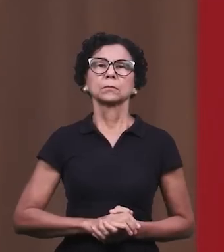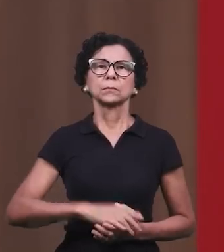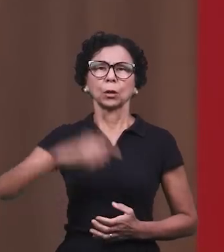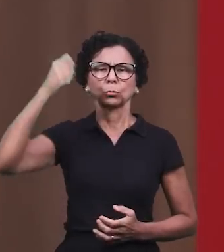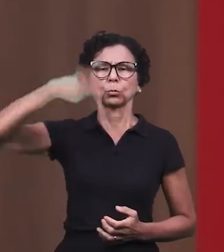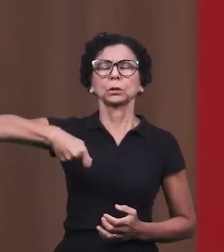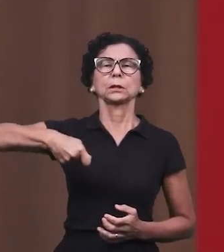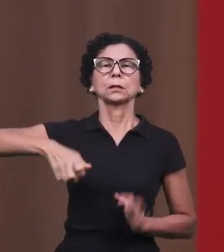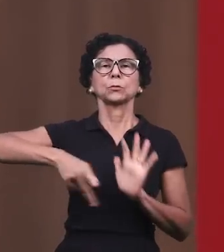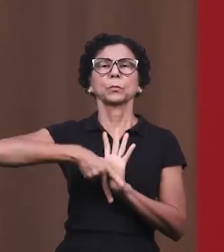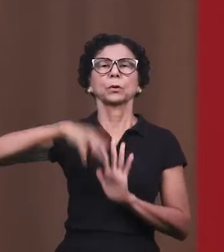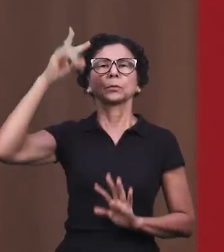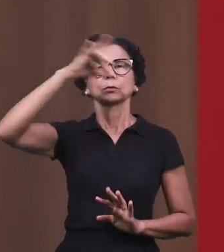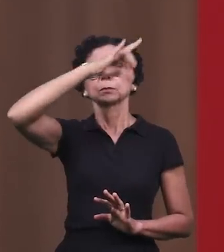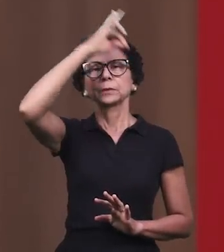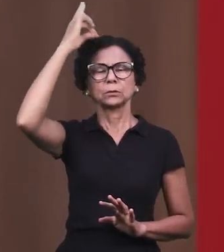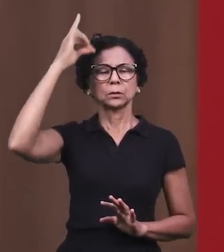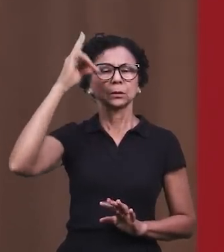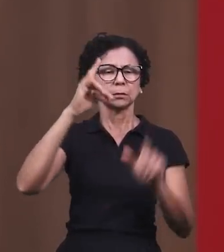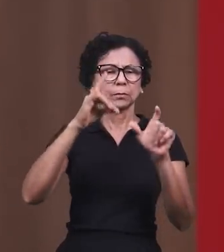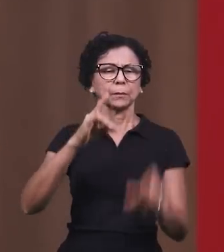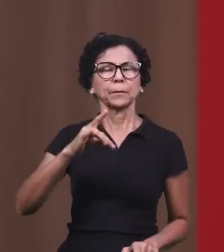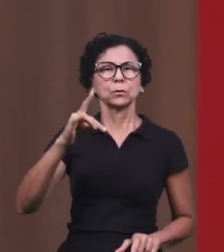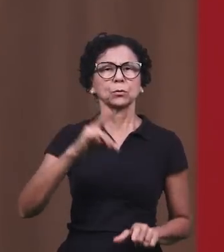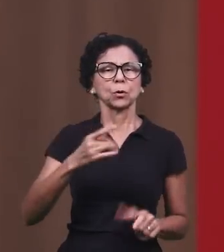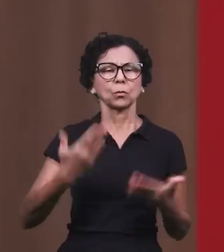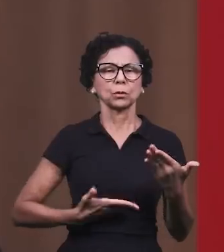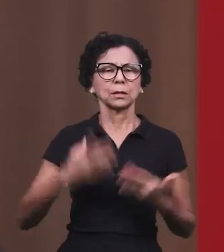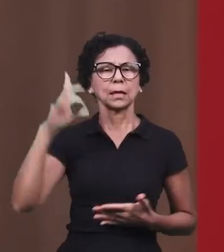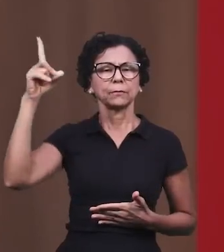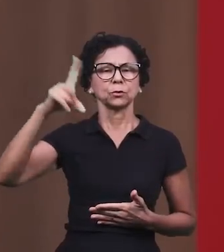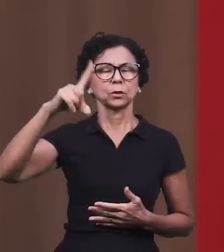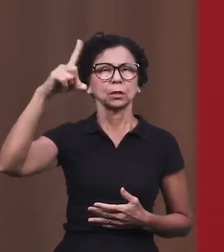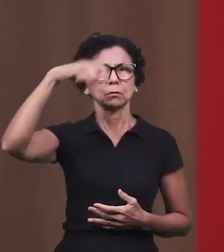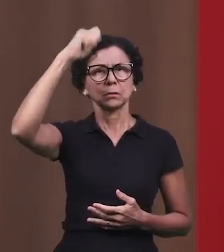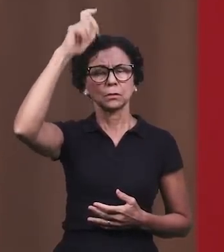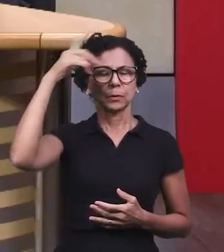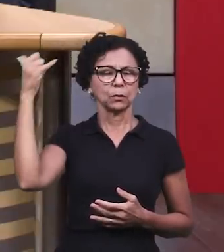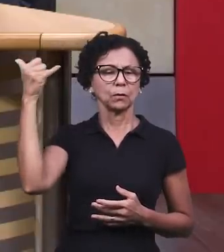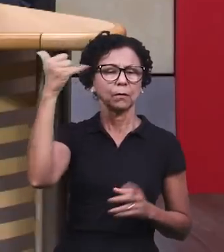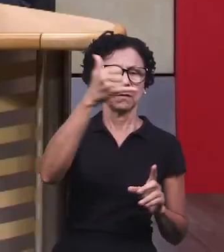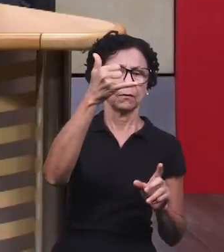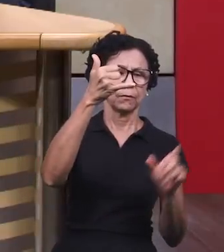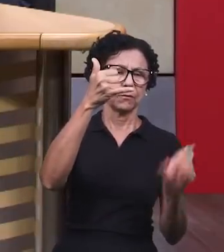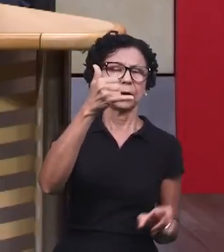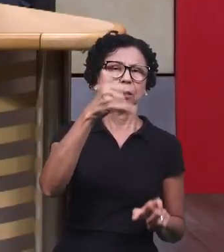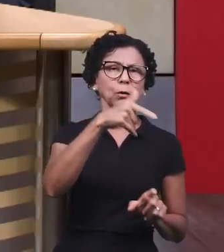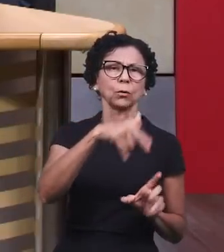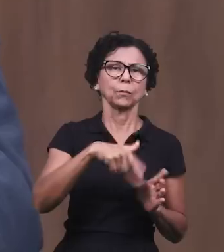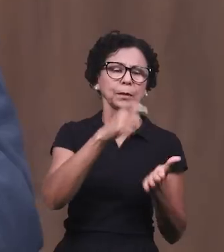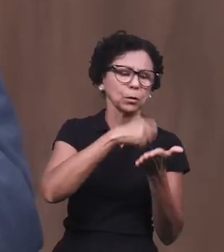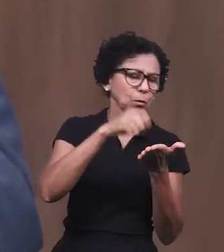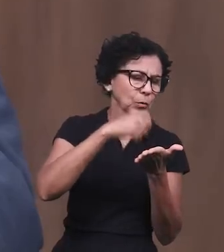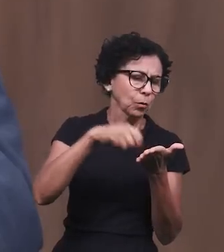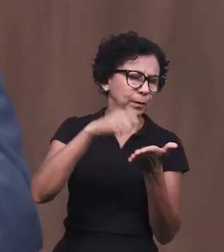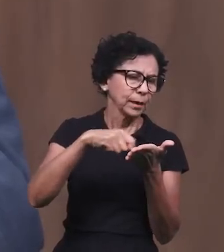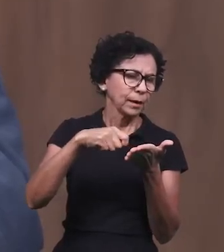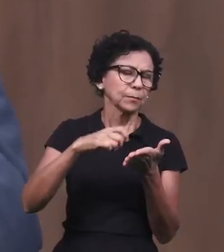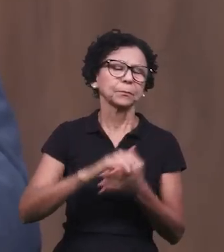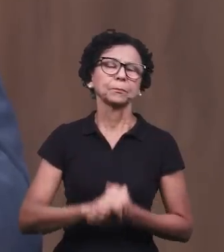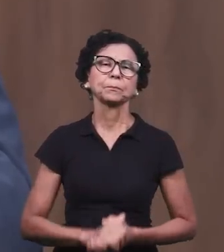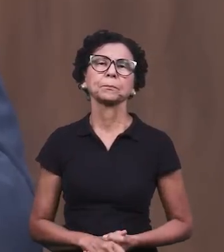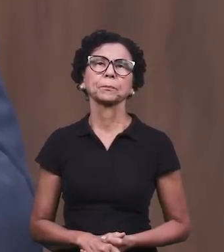pelo Espírito Santo, para que isso fosse escrito, compilado e chegasse até nós. Os irmãos estão percebendo